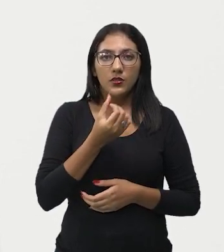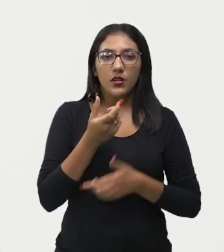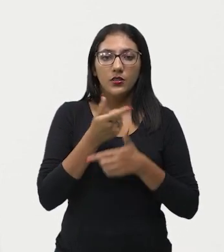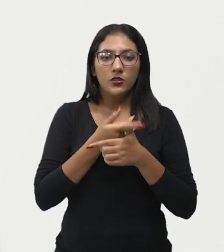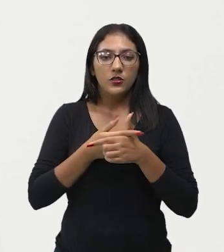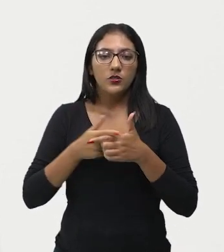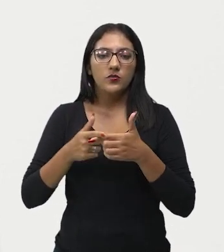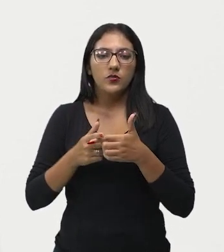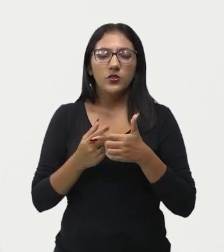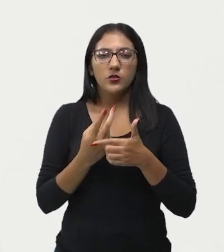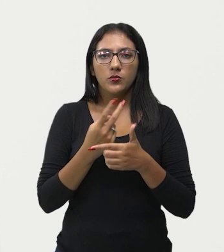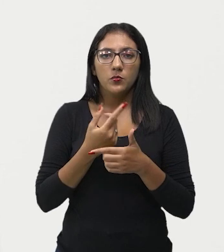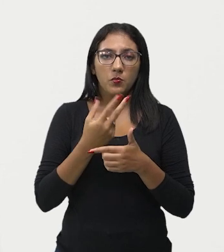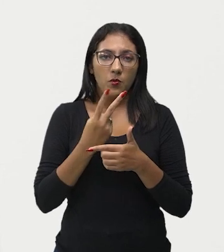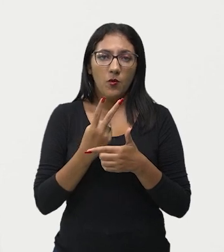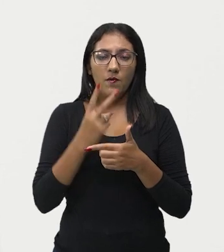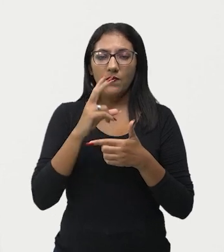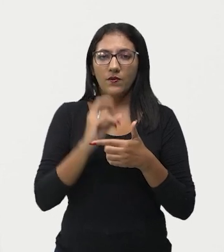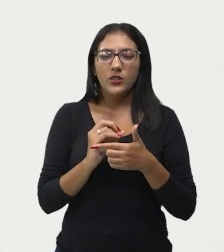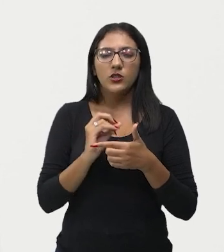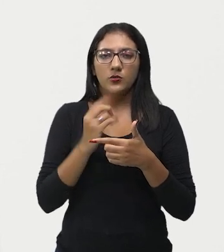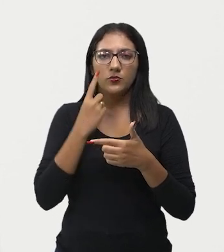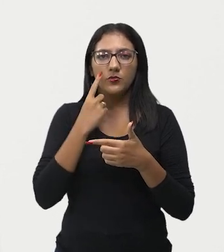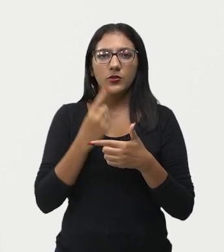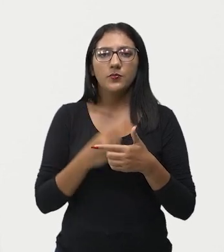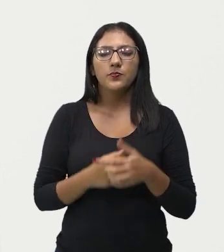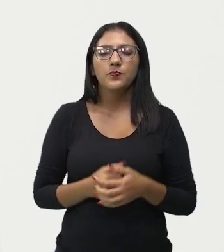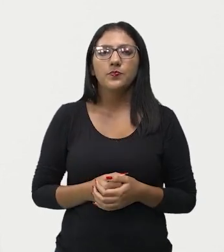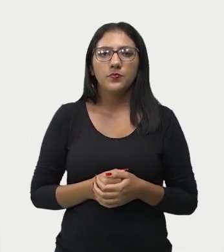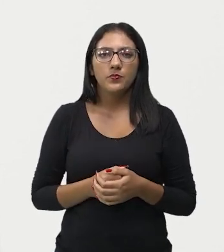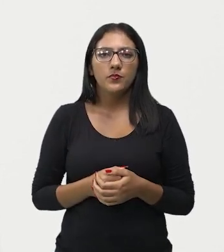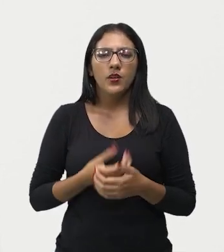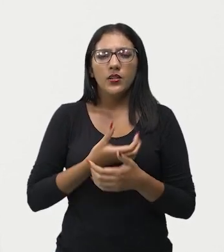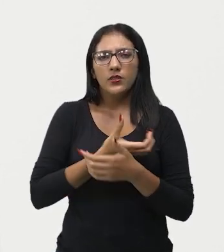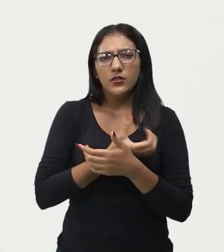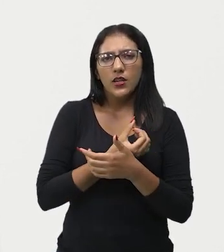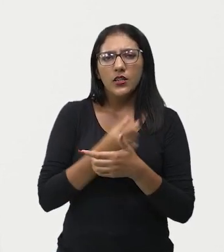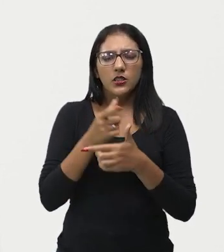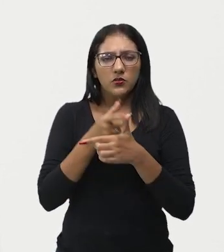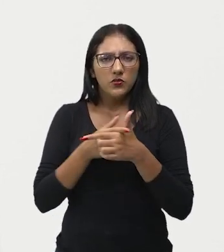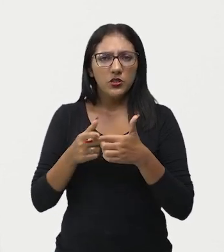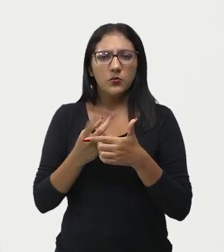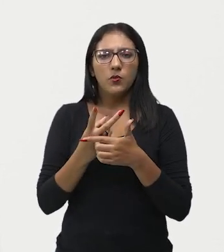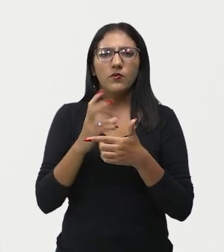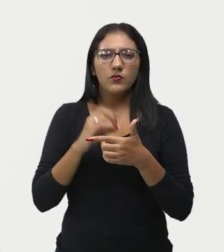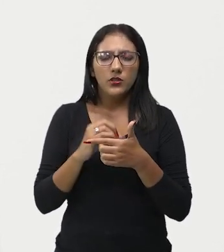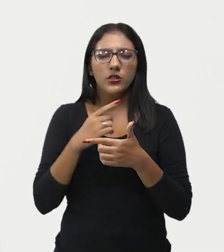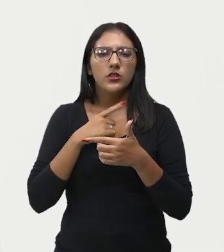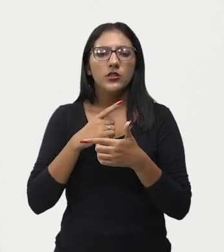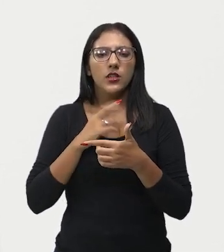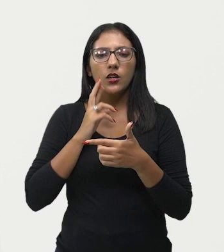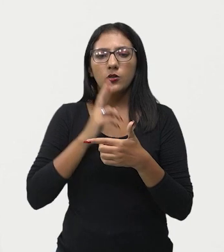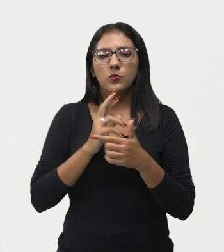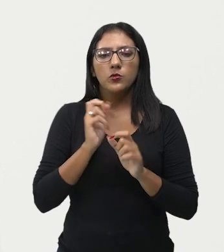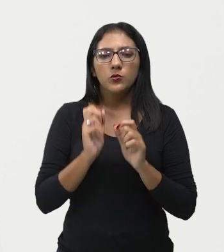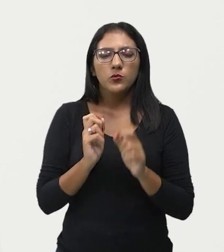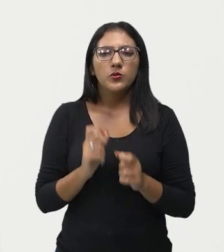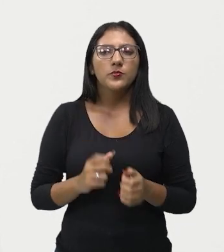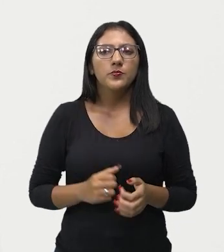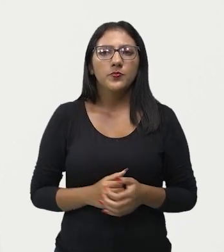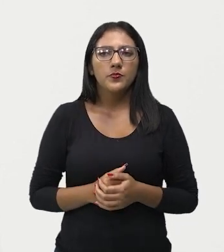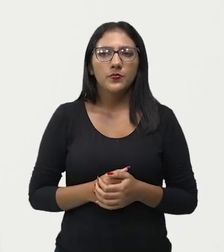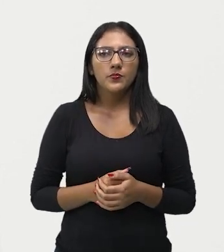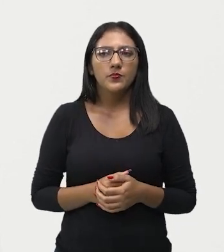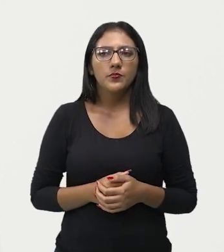dividido por 20. Tá legal? E 6 dividido por 20, nós vamos obter, então, o